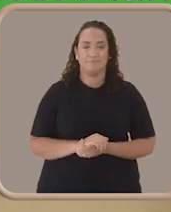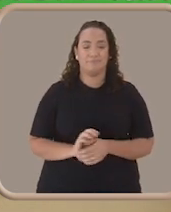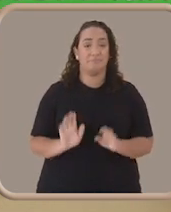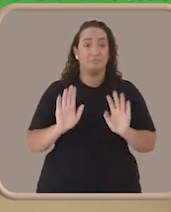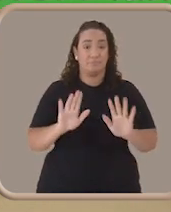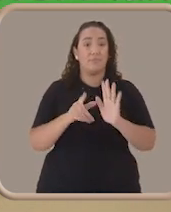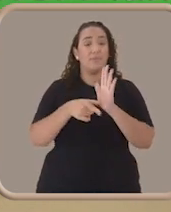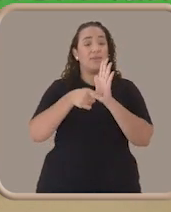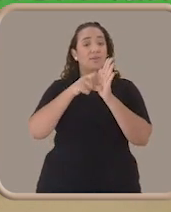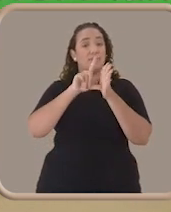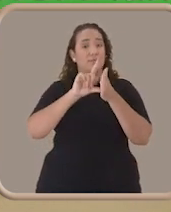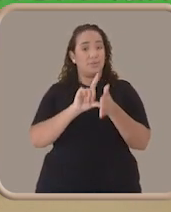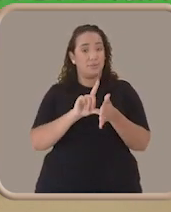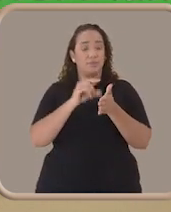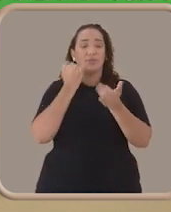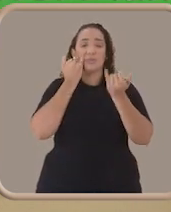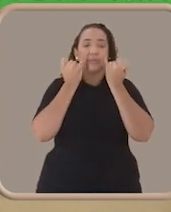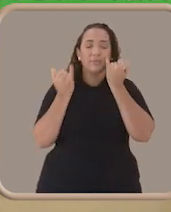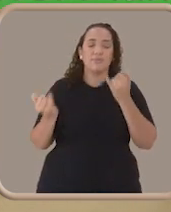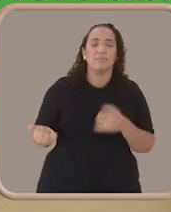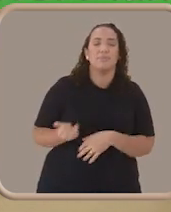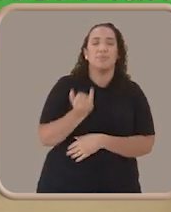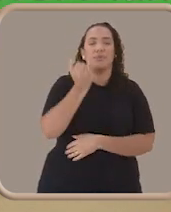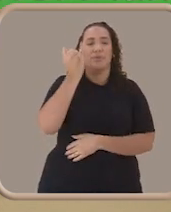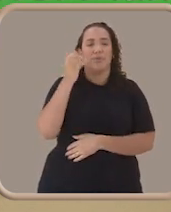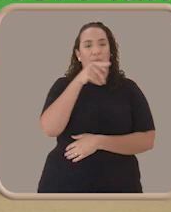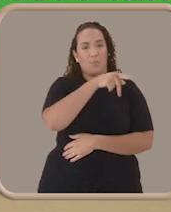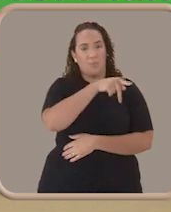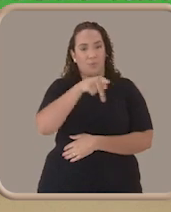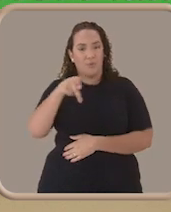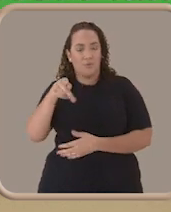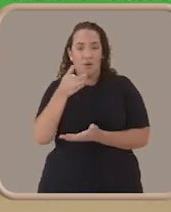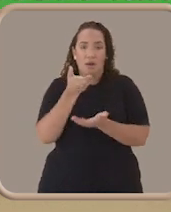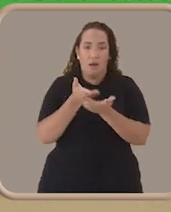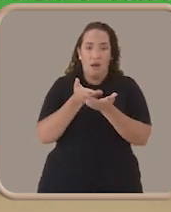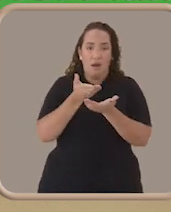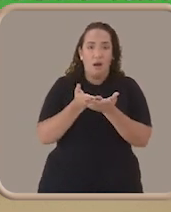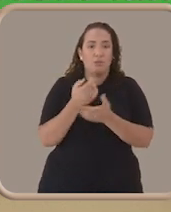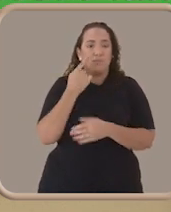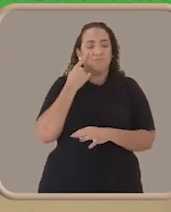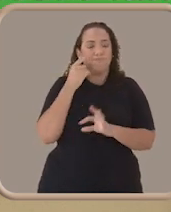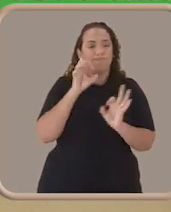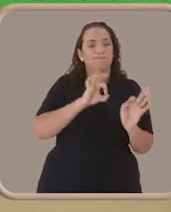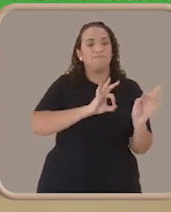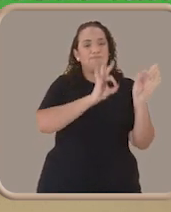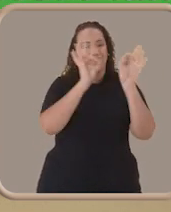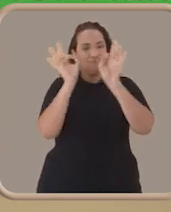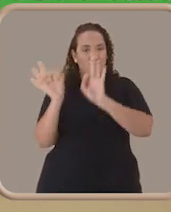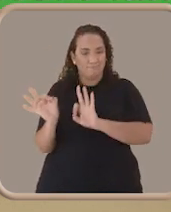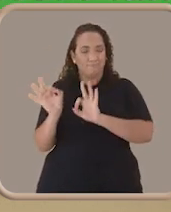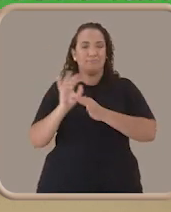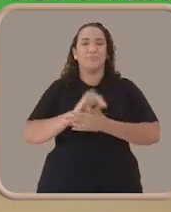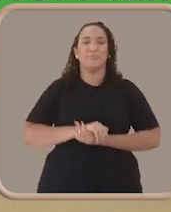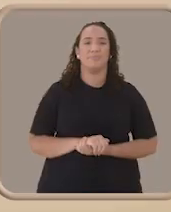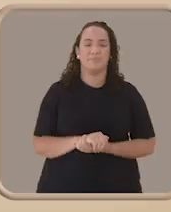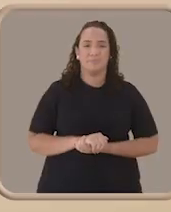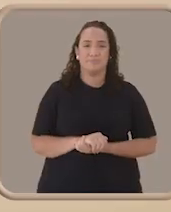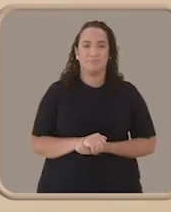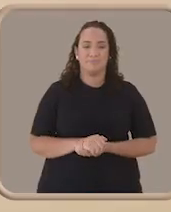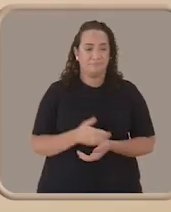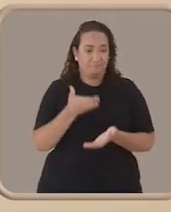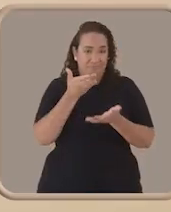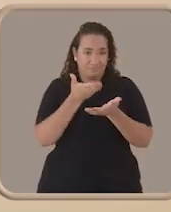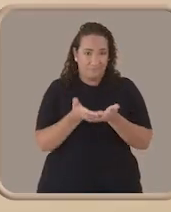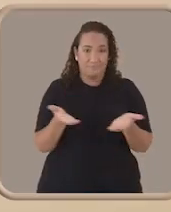de começar, preciso passar algumas informações aos professores e professoras que estiverem nos acompanhando.